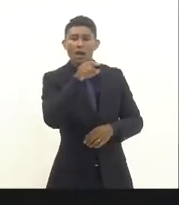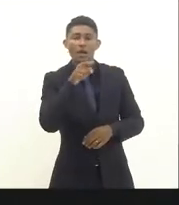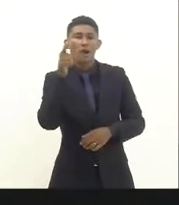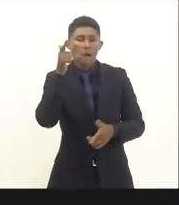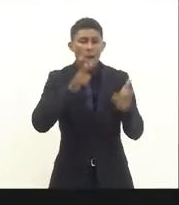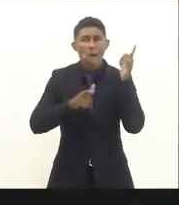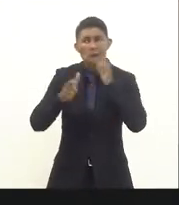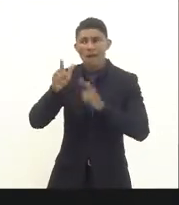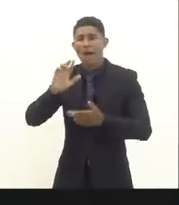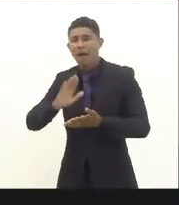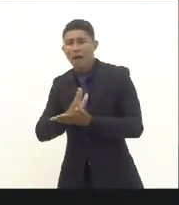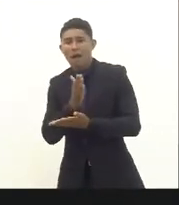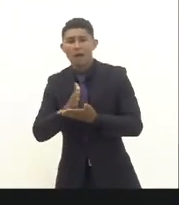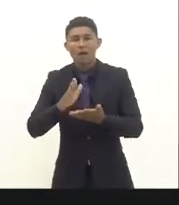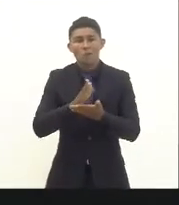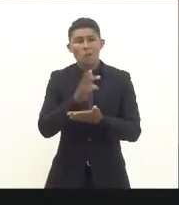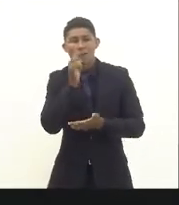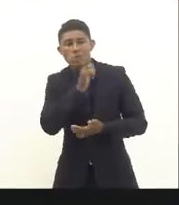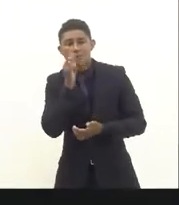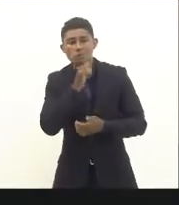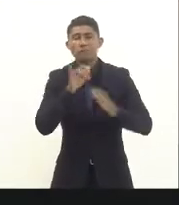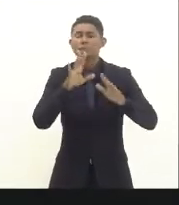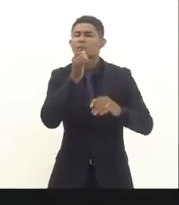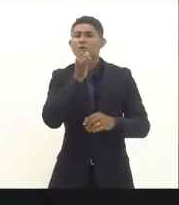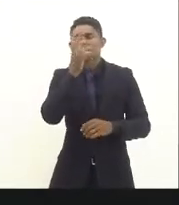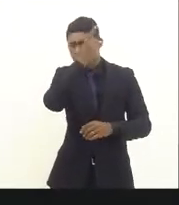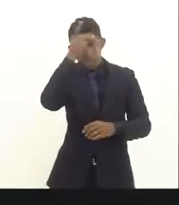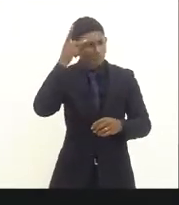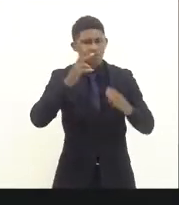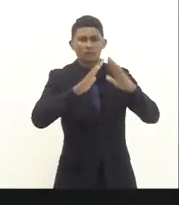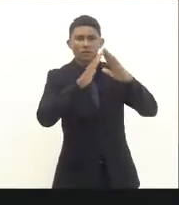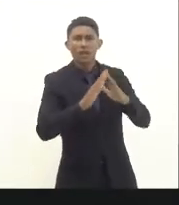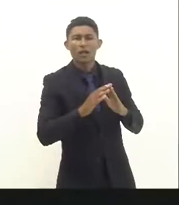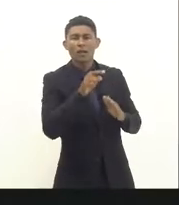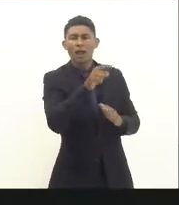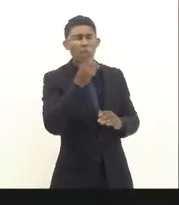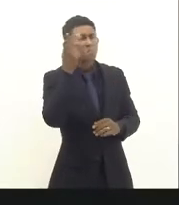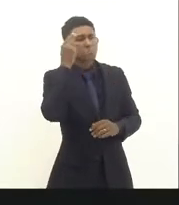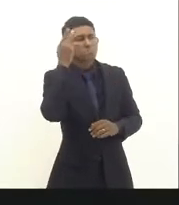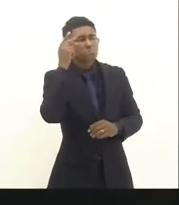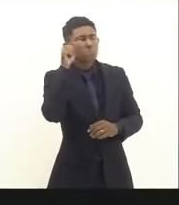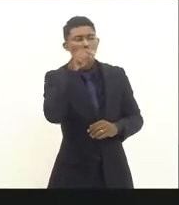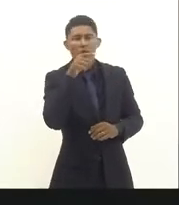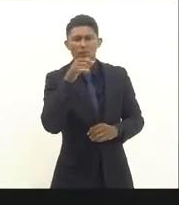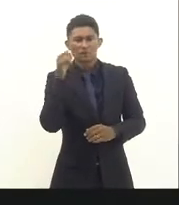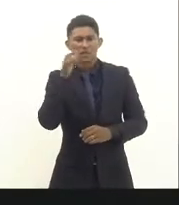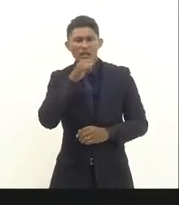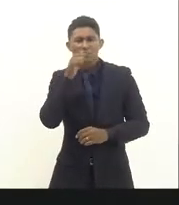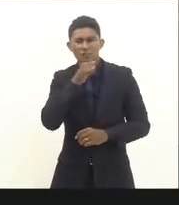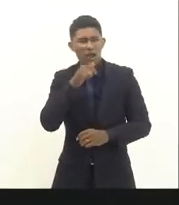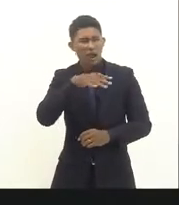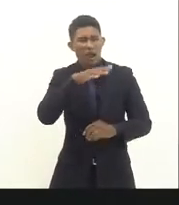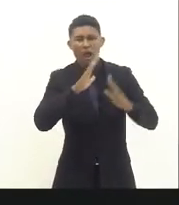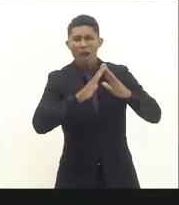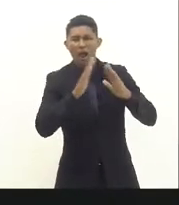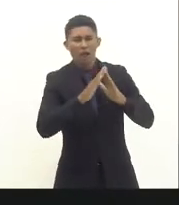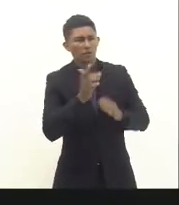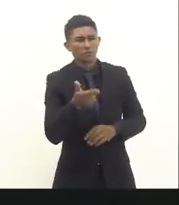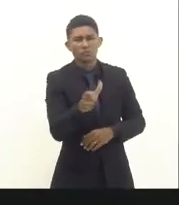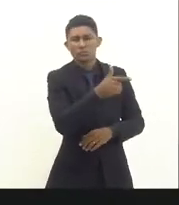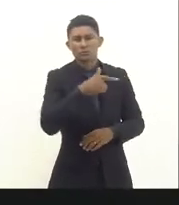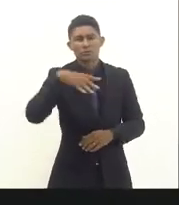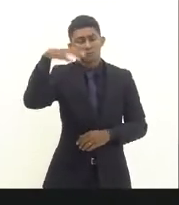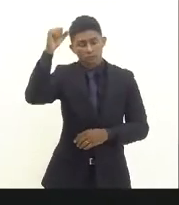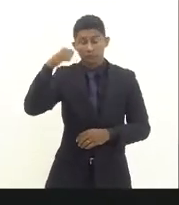Penedo Itatiaia e aquele morador comum que precisa de energia elétrica não tá então eu acho que o papel do Parlamento vou me esforçar